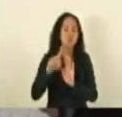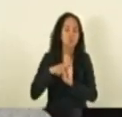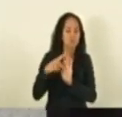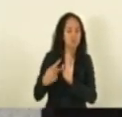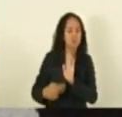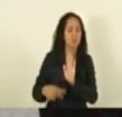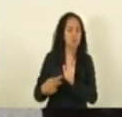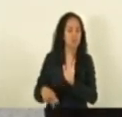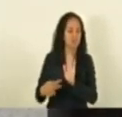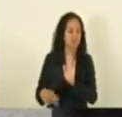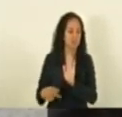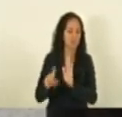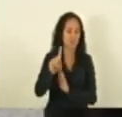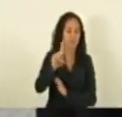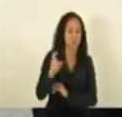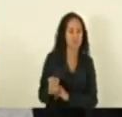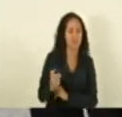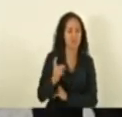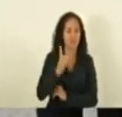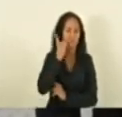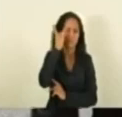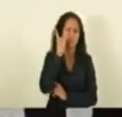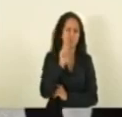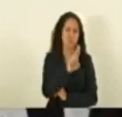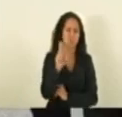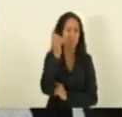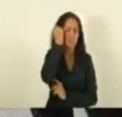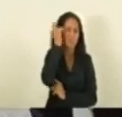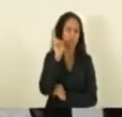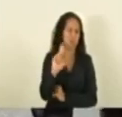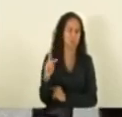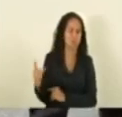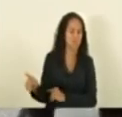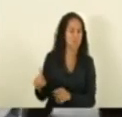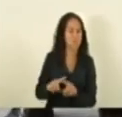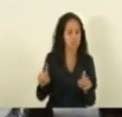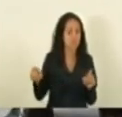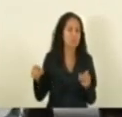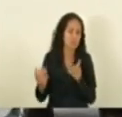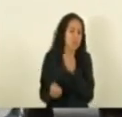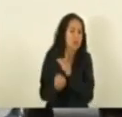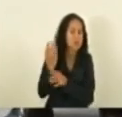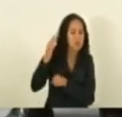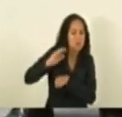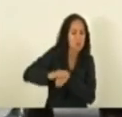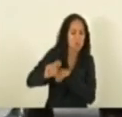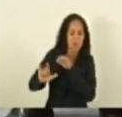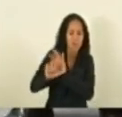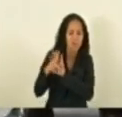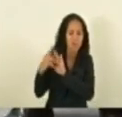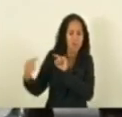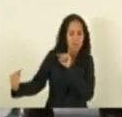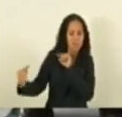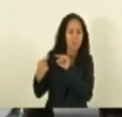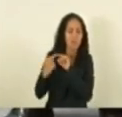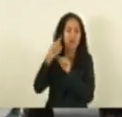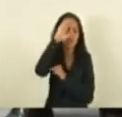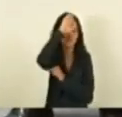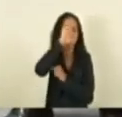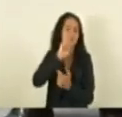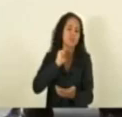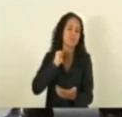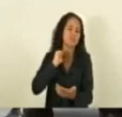aqui por uma ex-deputada, que agora não me lembro, mas que ela fez uma lei dessa em relação